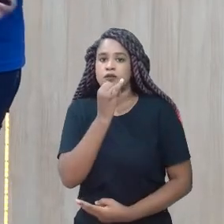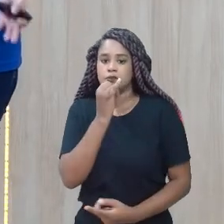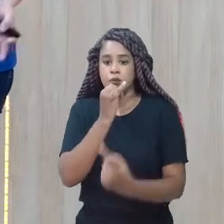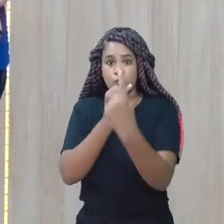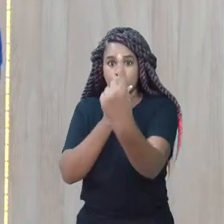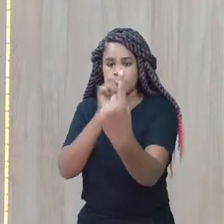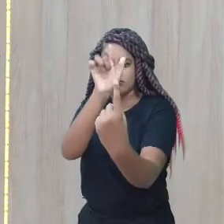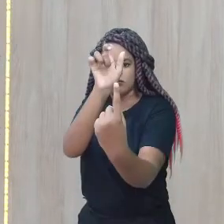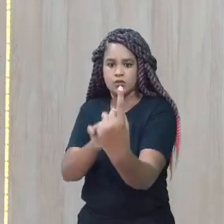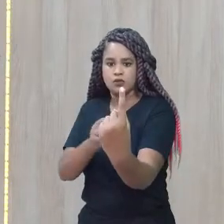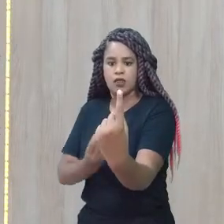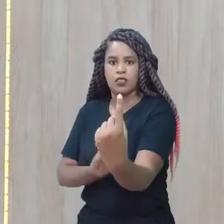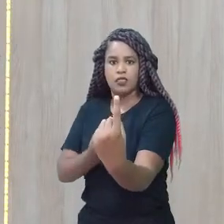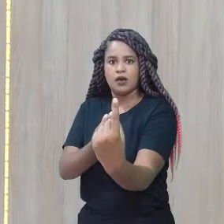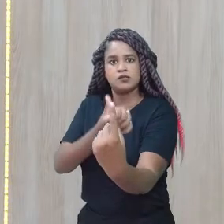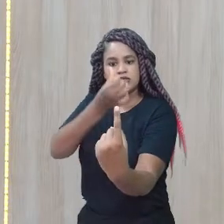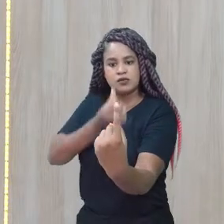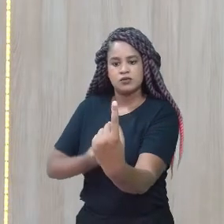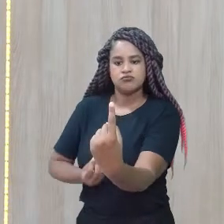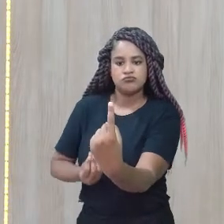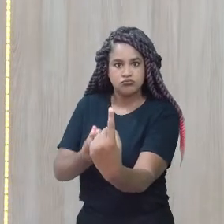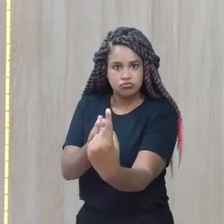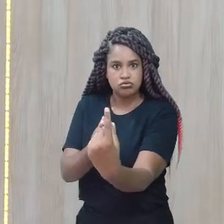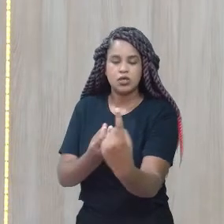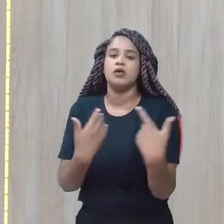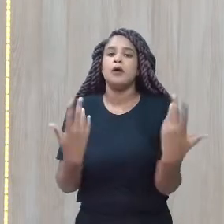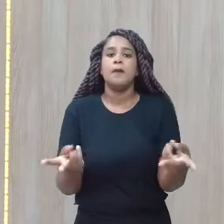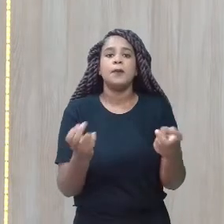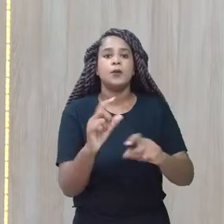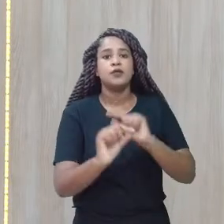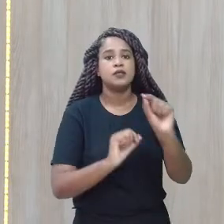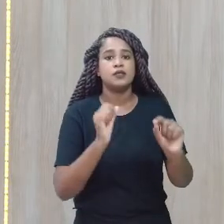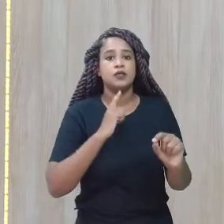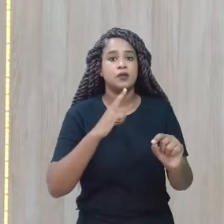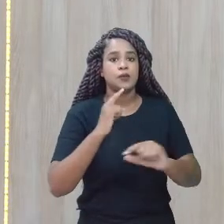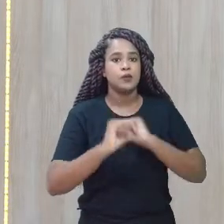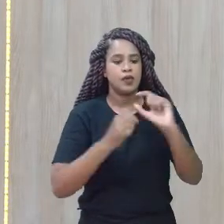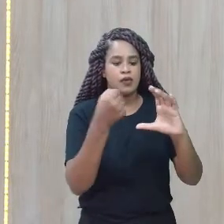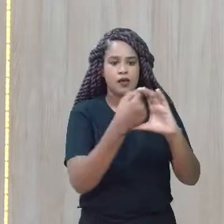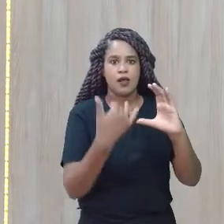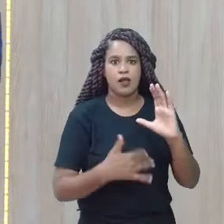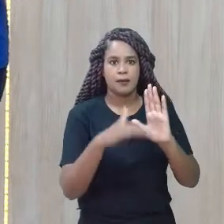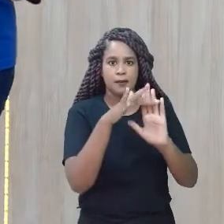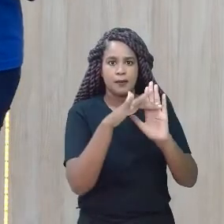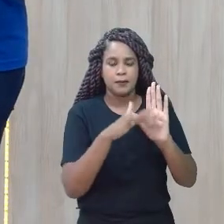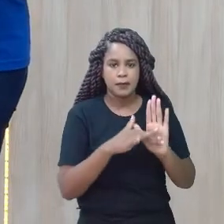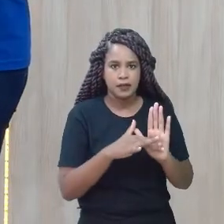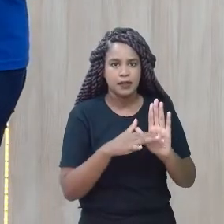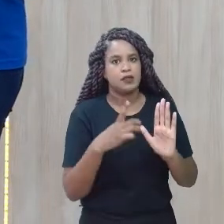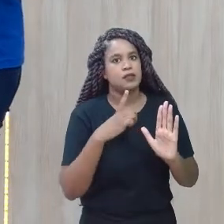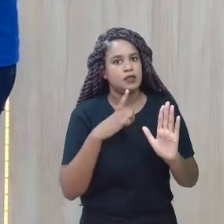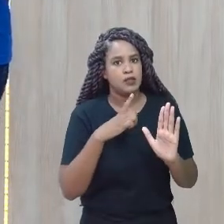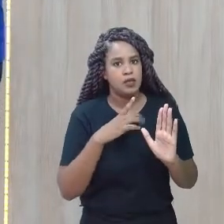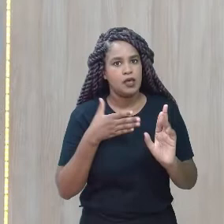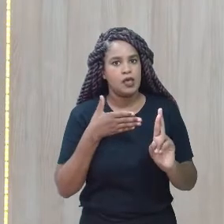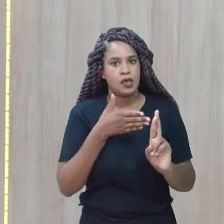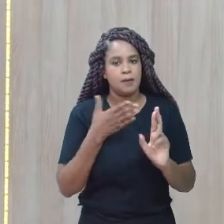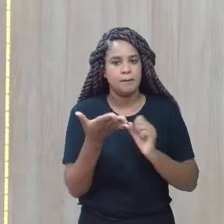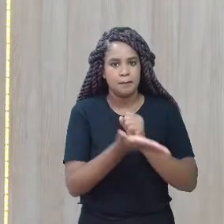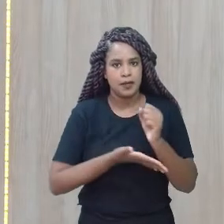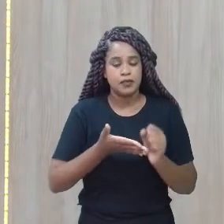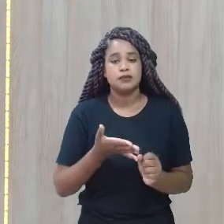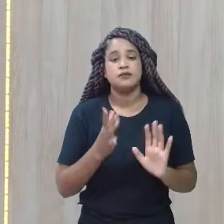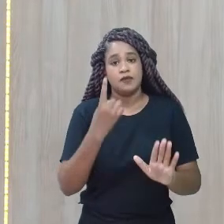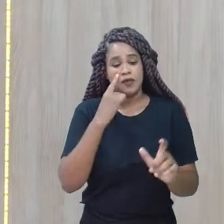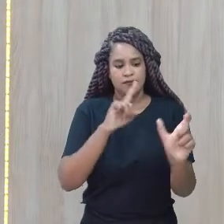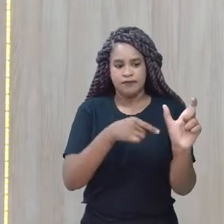ficar com as 6. Então, a gente percebe que eu usei alguns critérios para essa divisão. Lembra que a gente não está trabalhando com número com vírgula. Então,